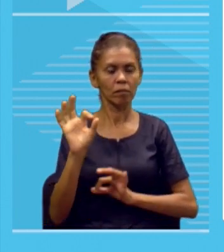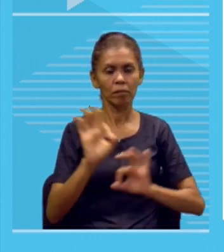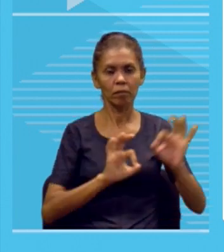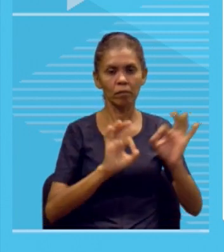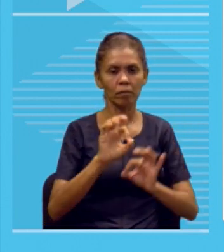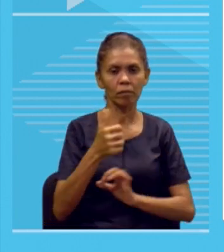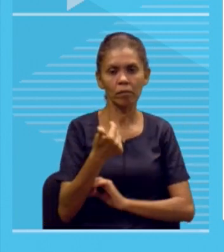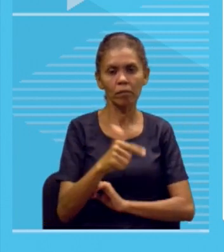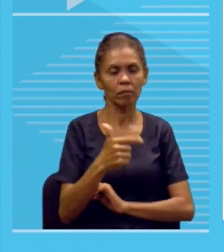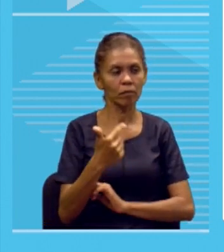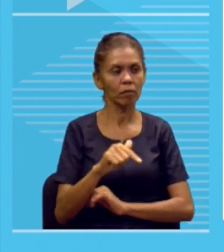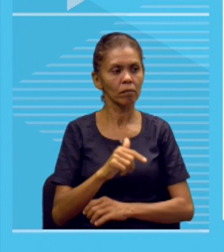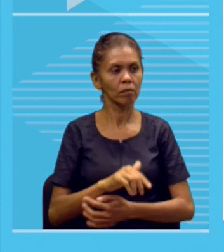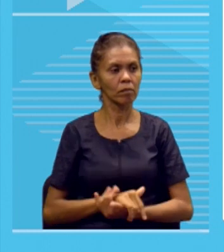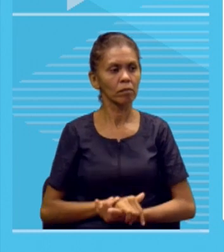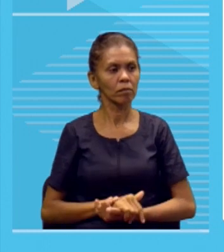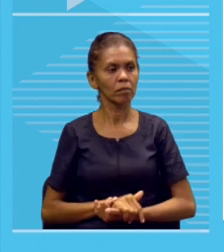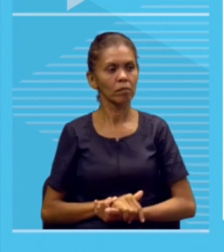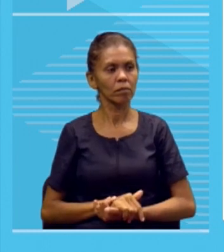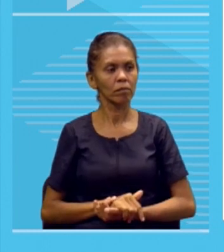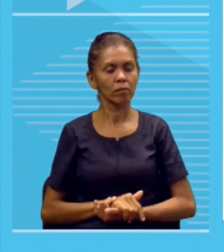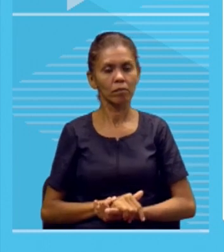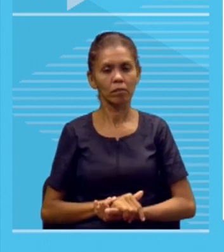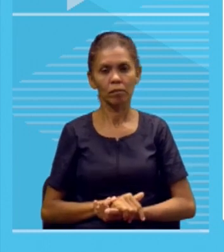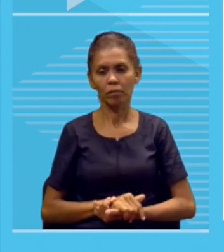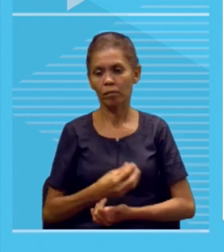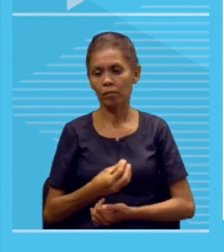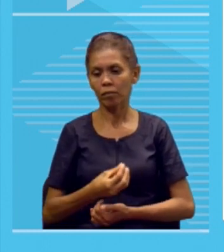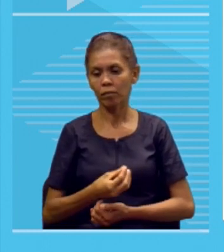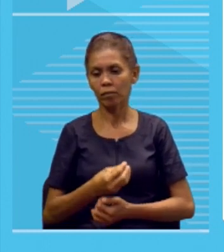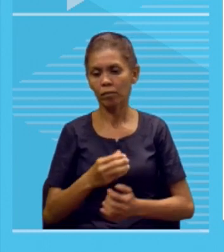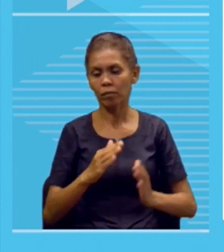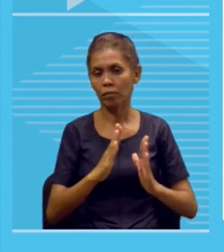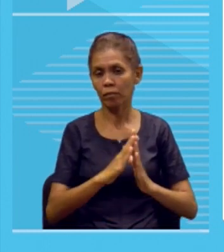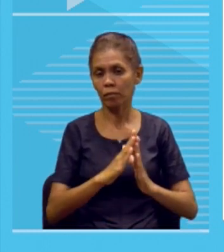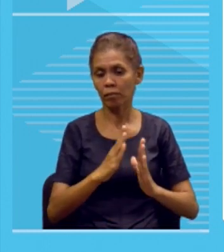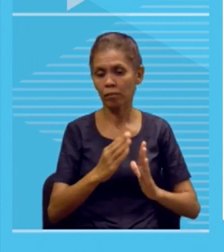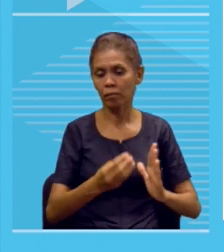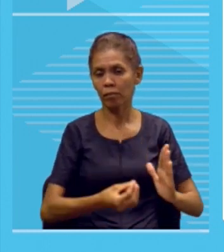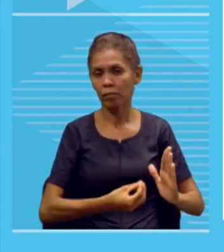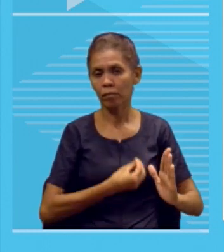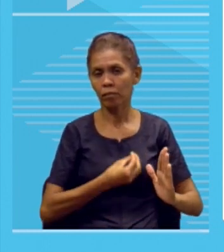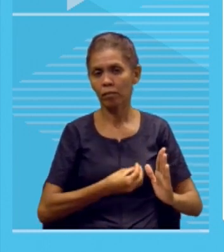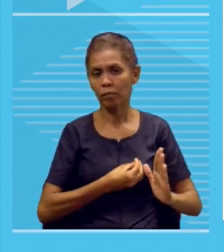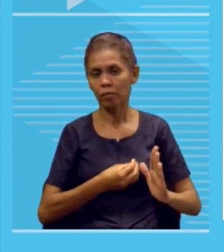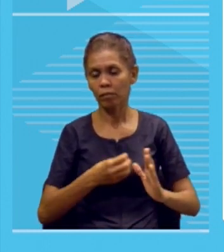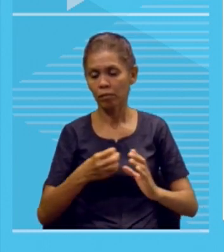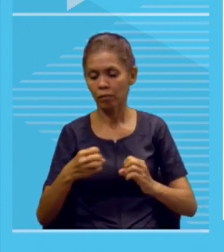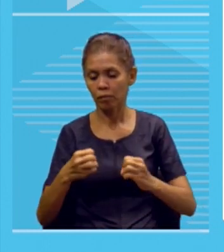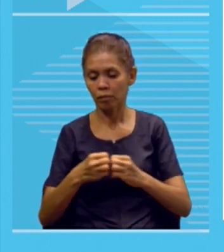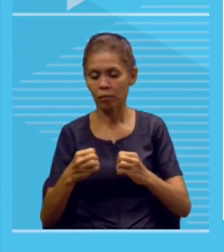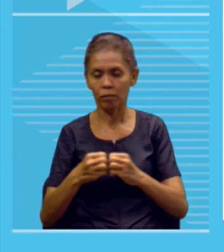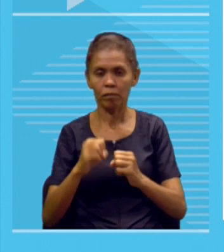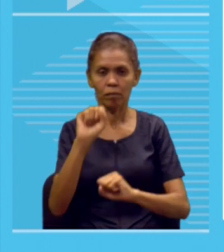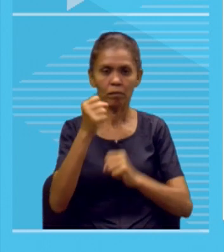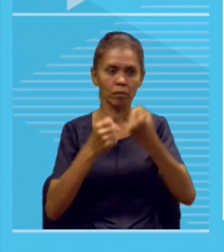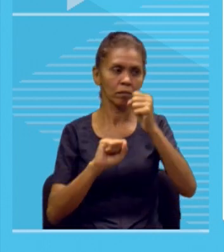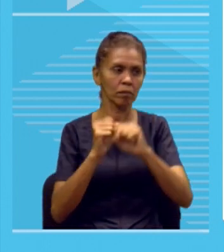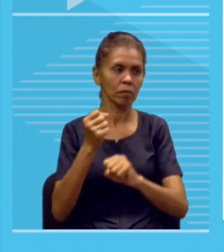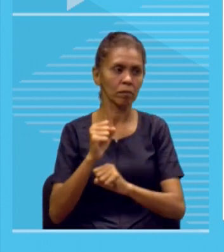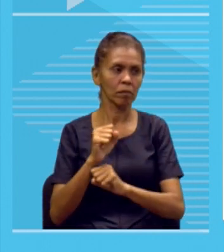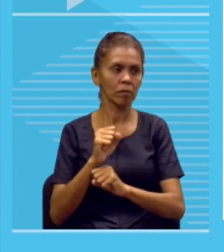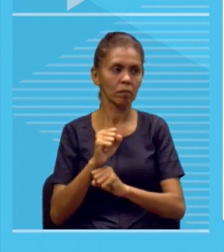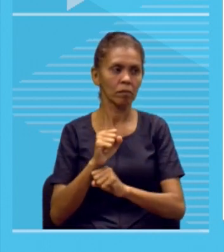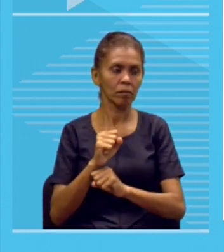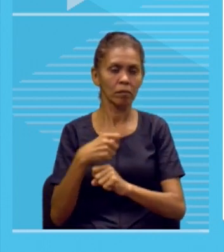bairro planejado. Elas iam viver perto das fábricas, porque elas passavam tanto tempo, 14, 15, 16